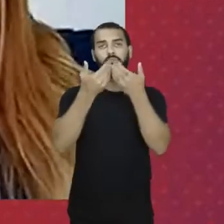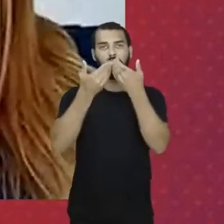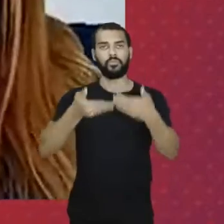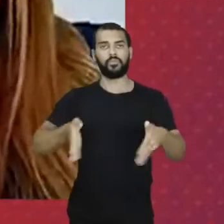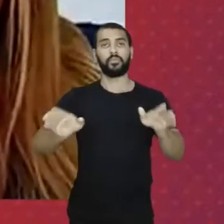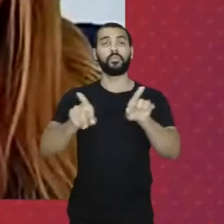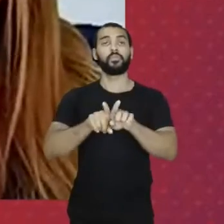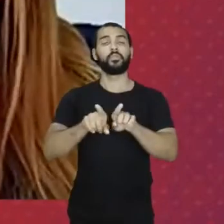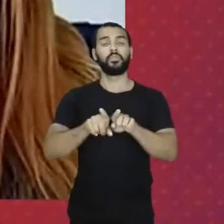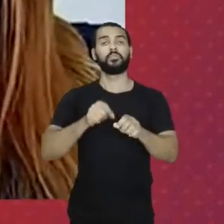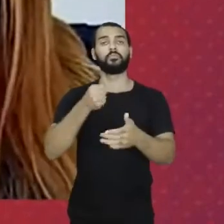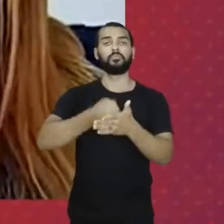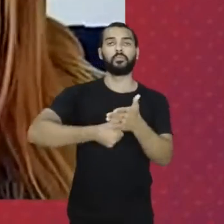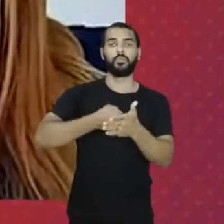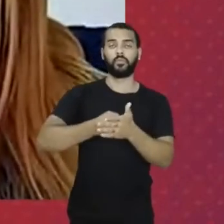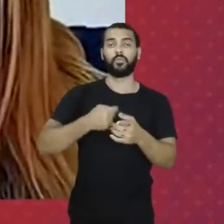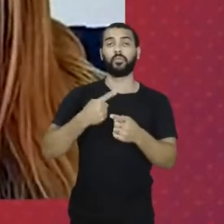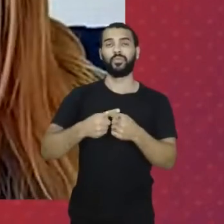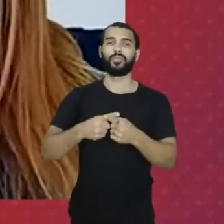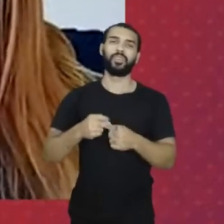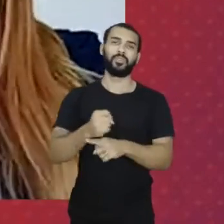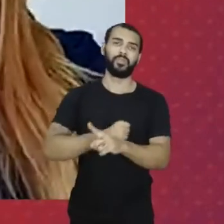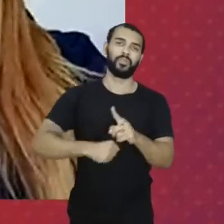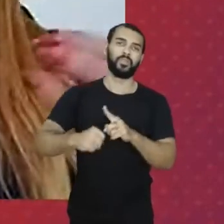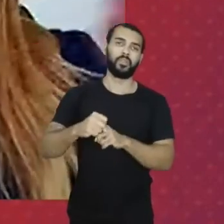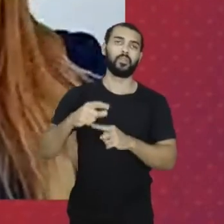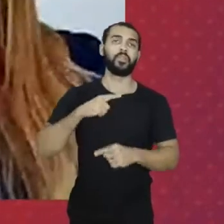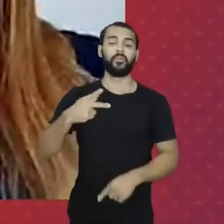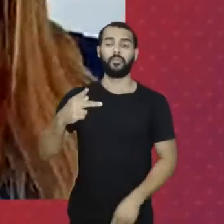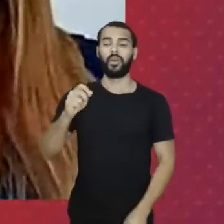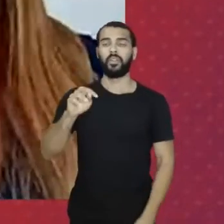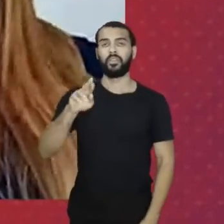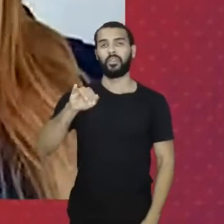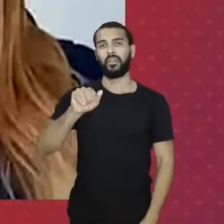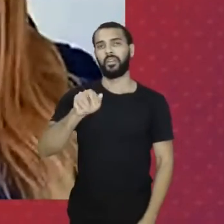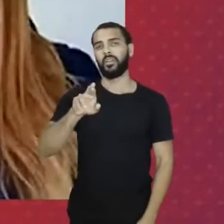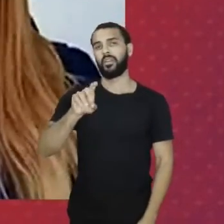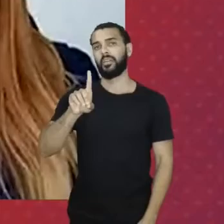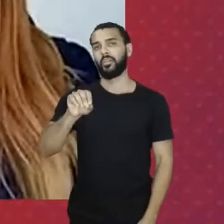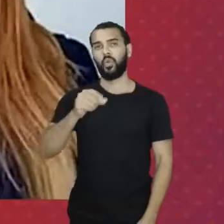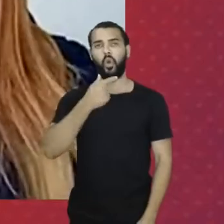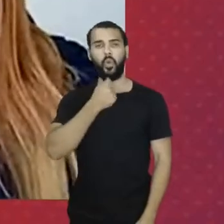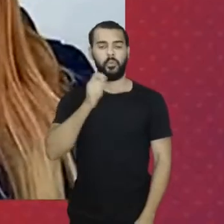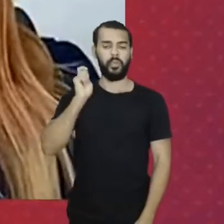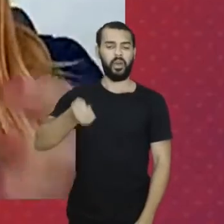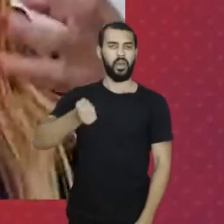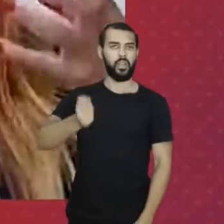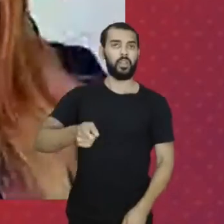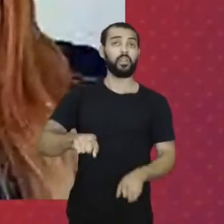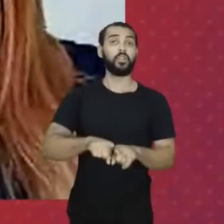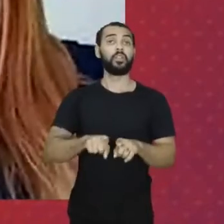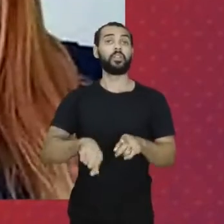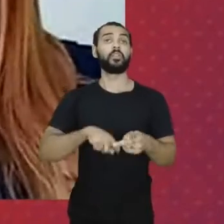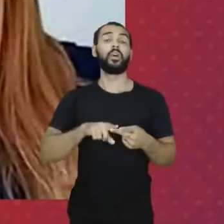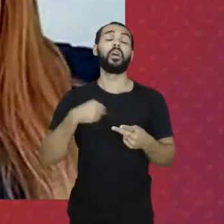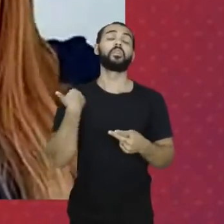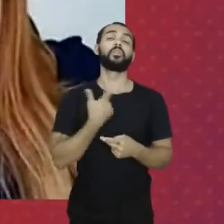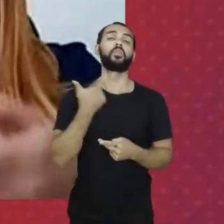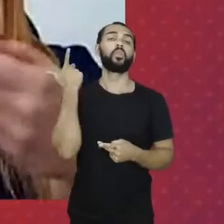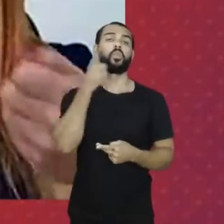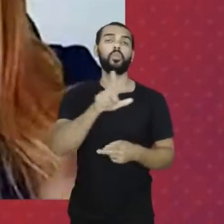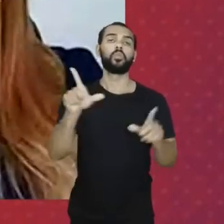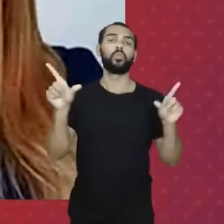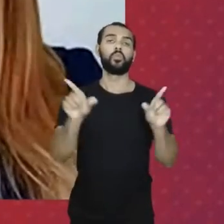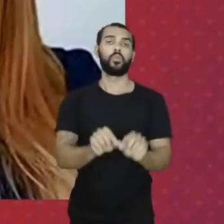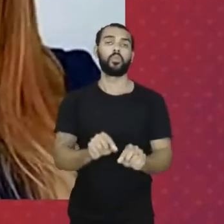defesa. Porque essa sociedade patriarcal, né, essa polarização conservadora, a gente só vai conseguir diminuir isso